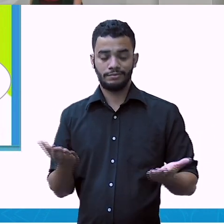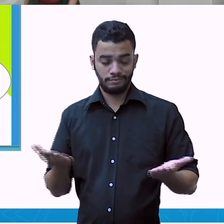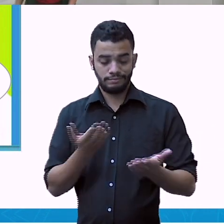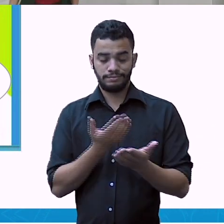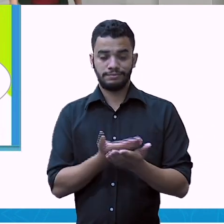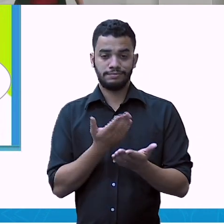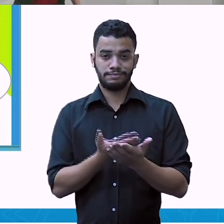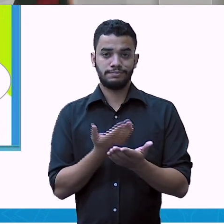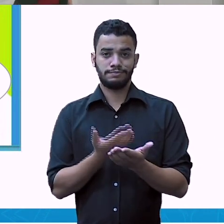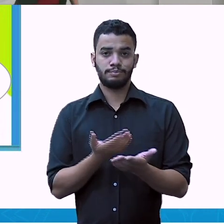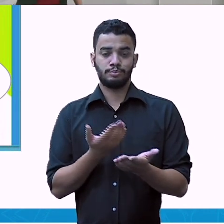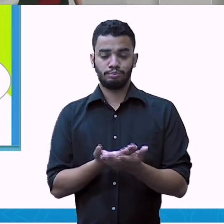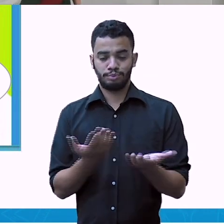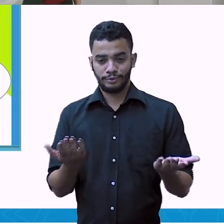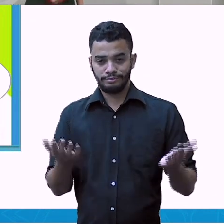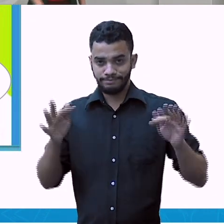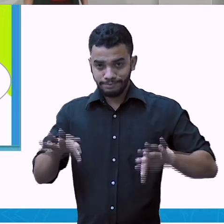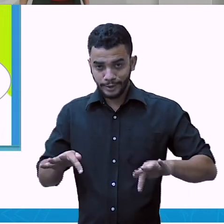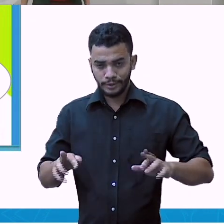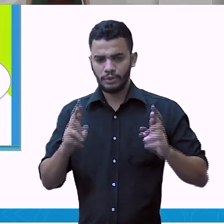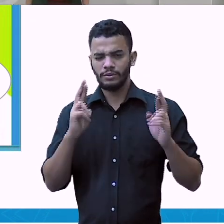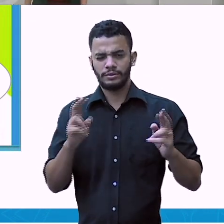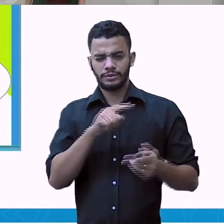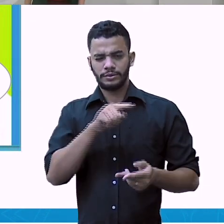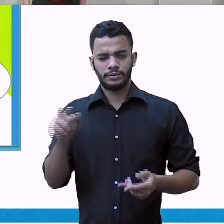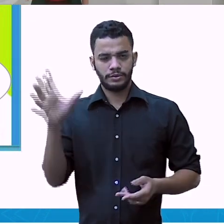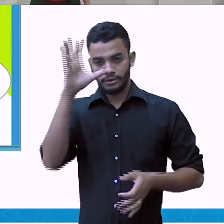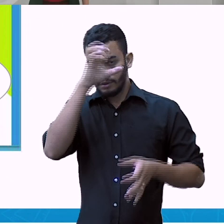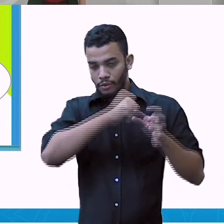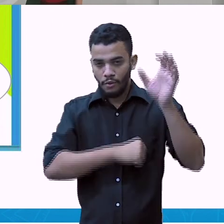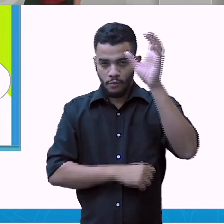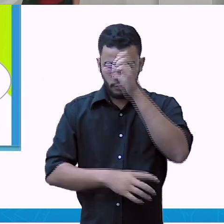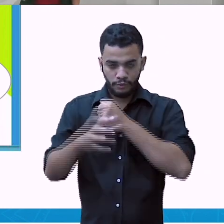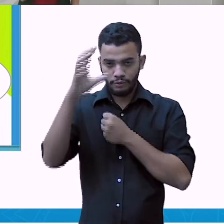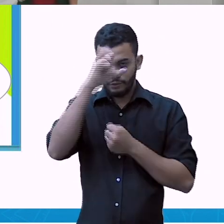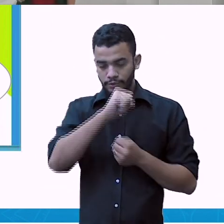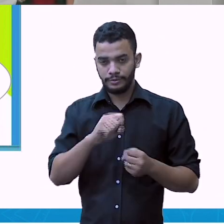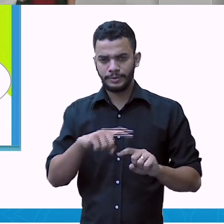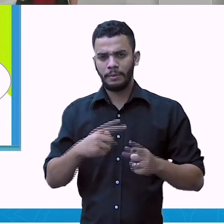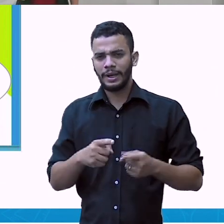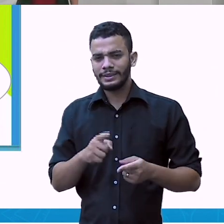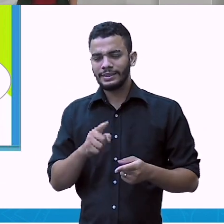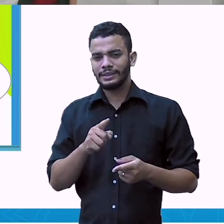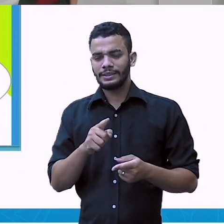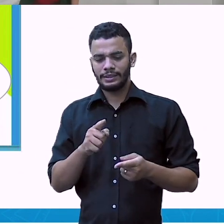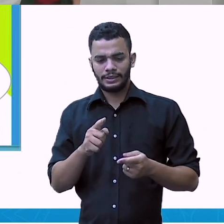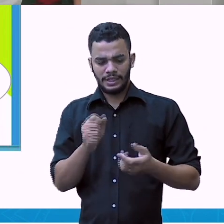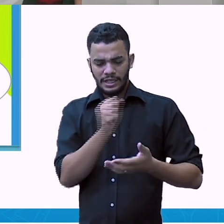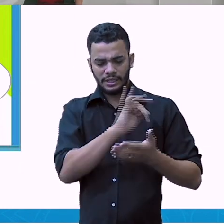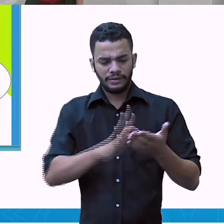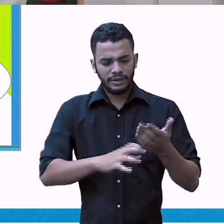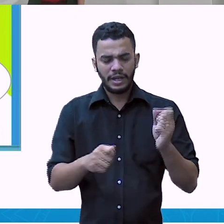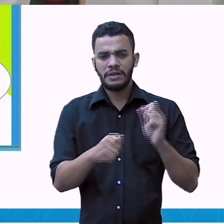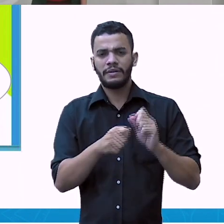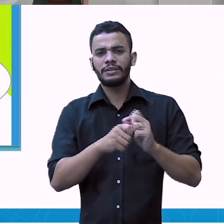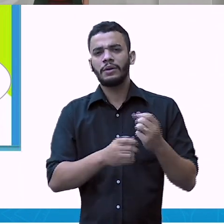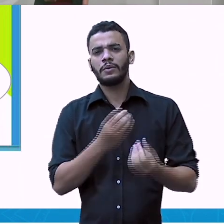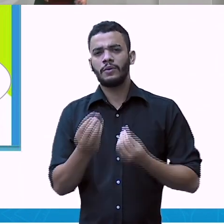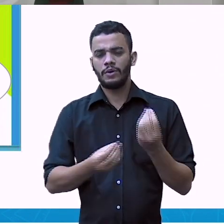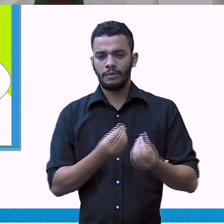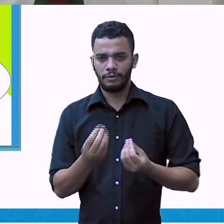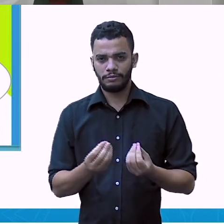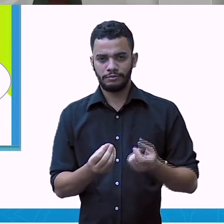que vocês tenham aprendido muito conosco hoje. E para acessar as nossas atividades na plataforma